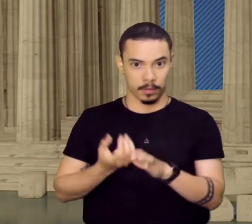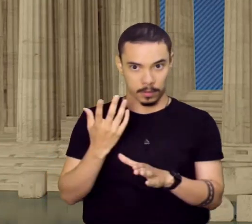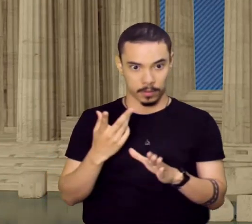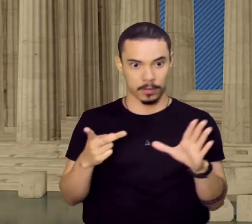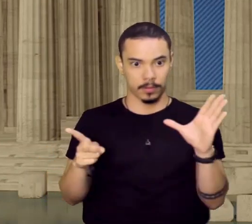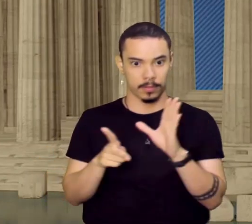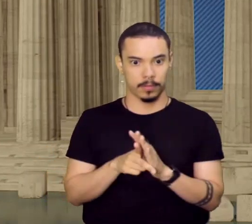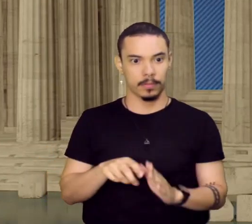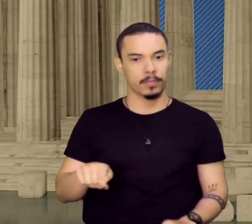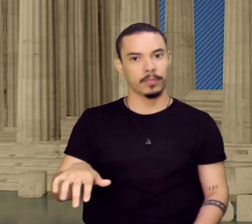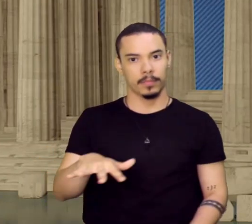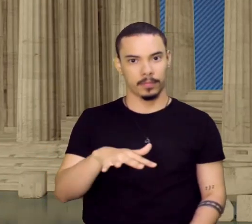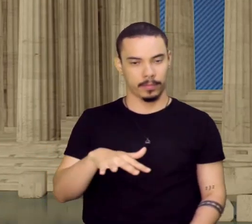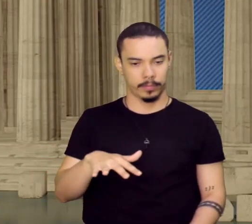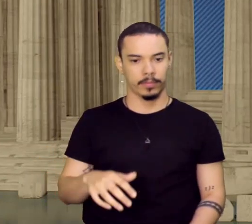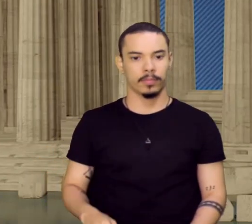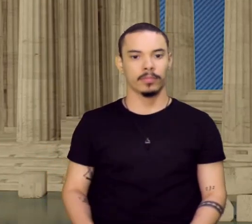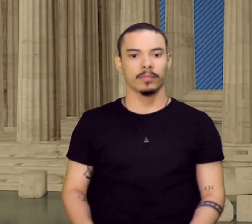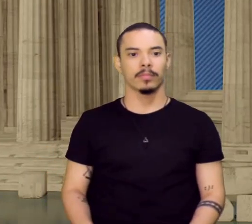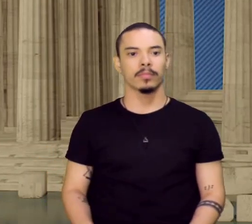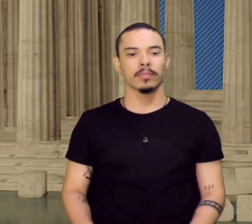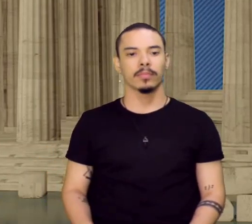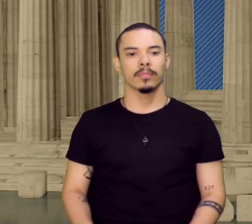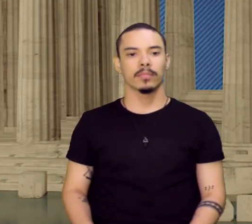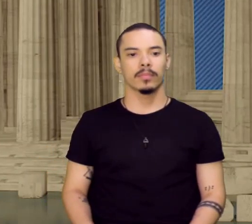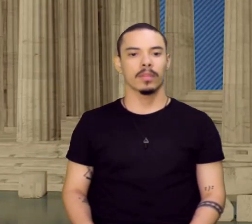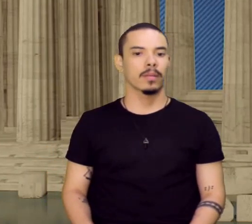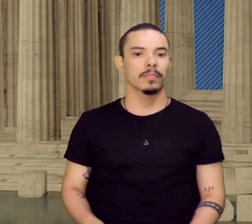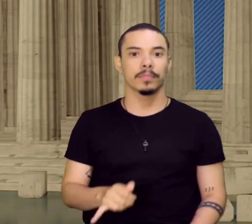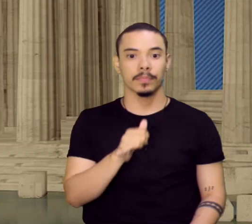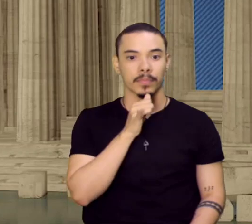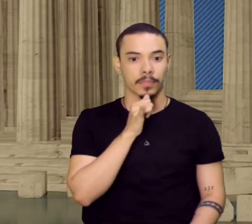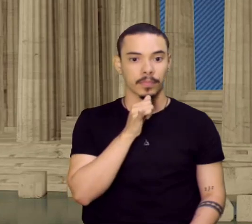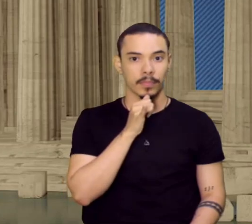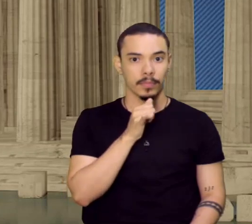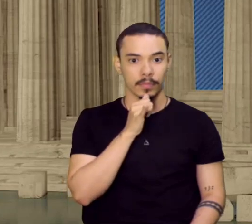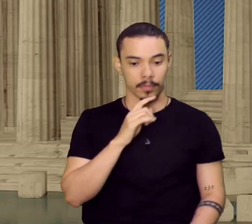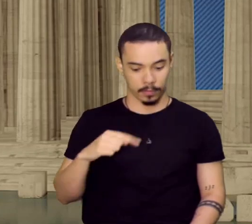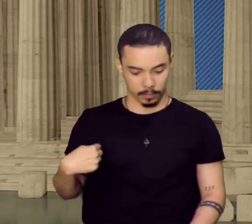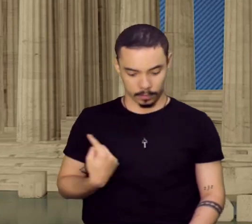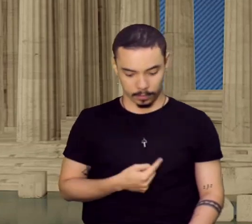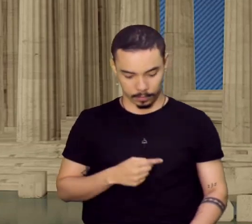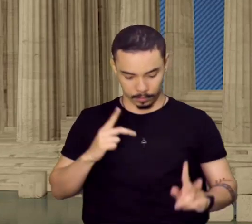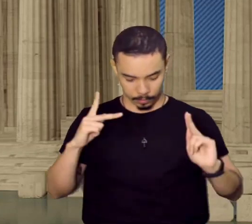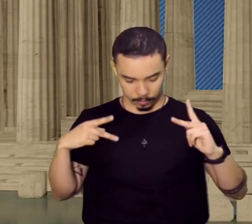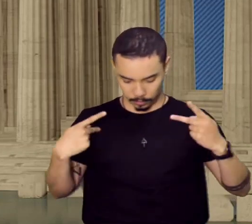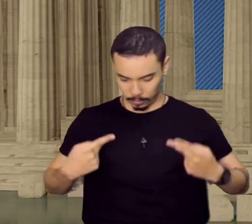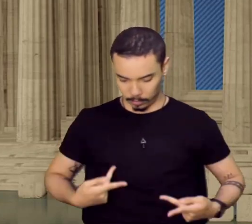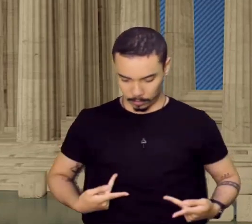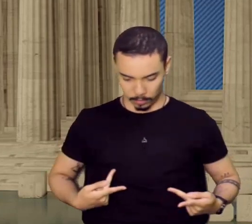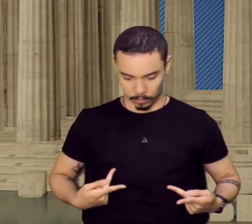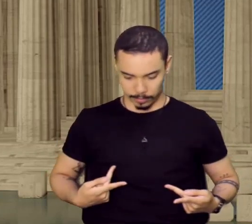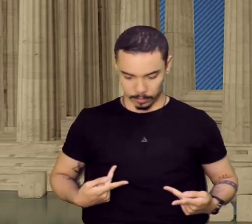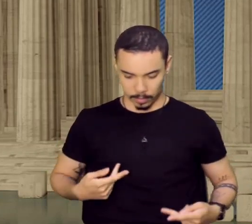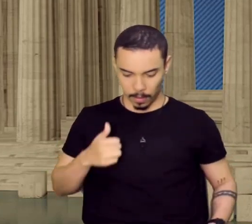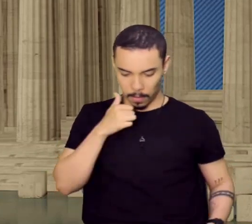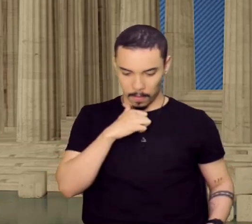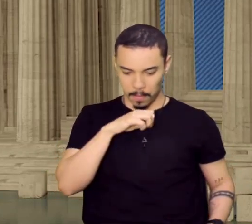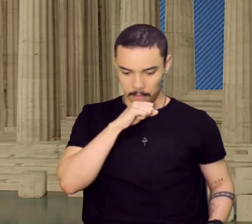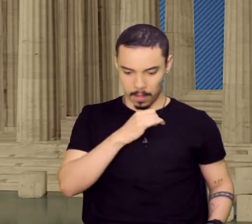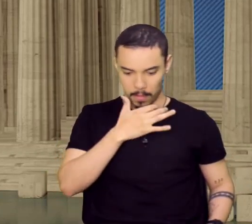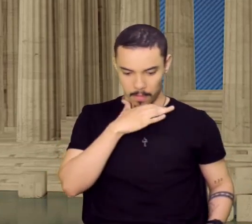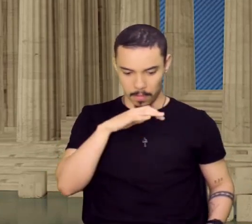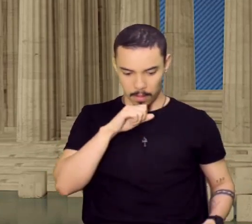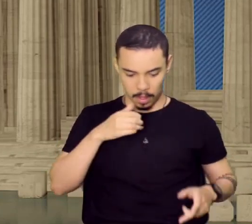daquela situação. Eu trouxe aí um exemplo que o ser humano é gerado de outros seres humanos. Ou seja,